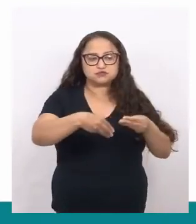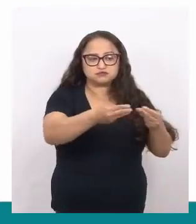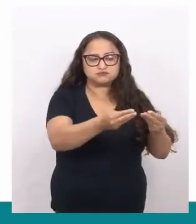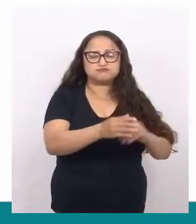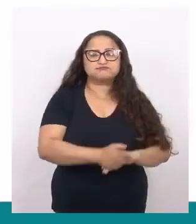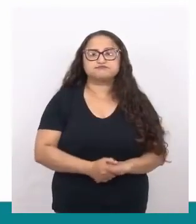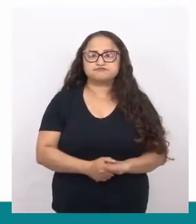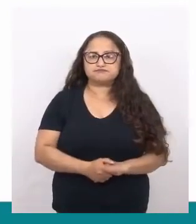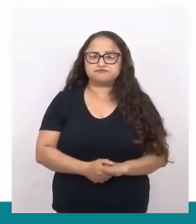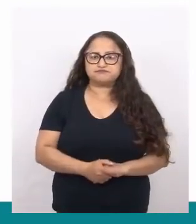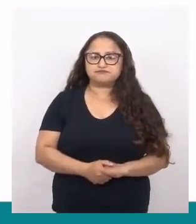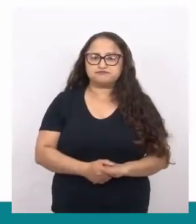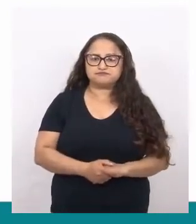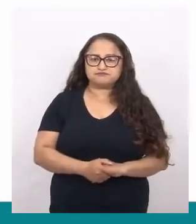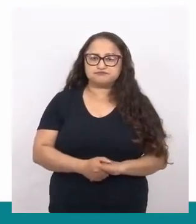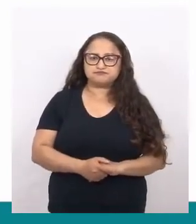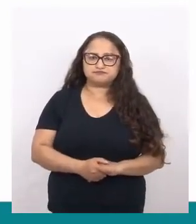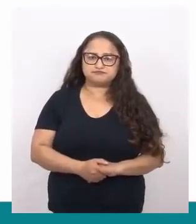favor?